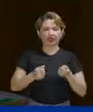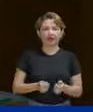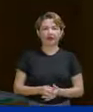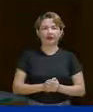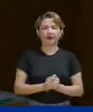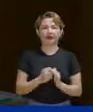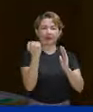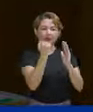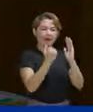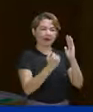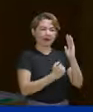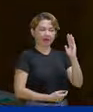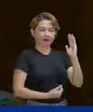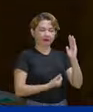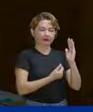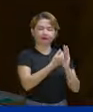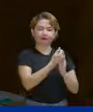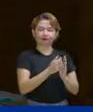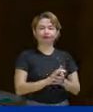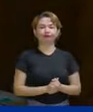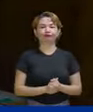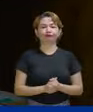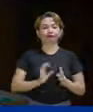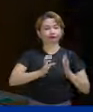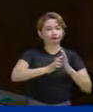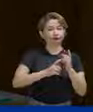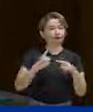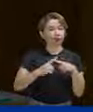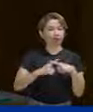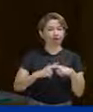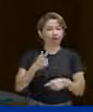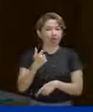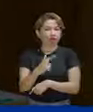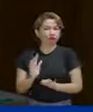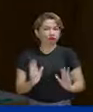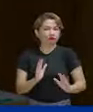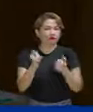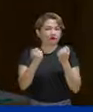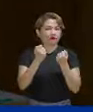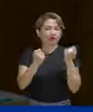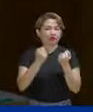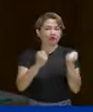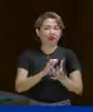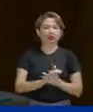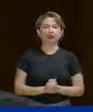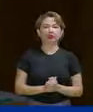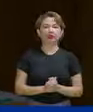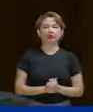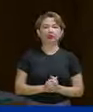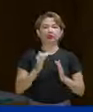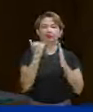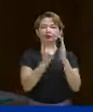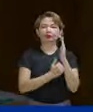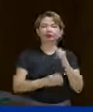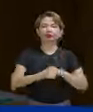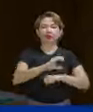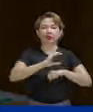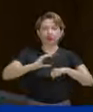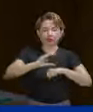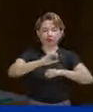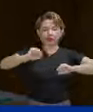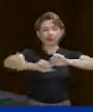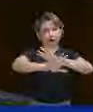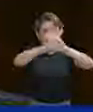curta e grisalha, traje toga preta. Que não teria havido exame dela sobre a ótica dos princípios constitucionais